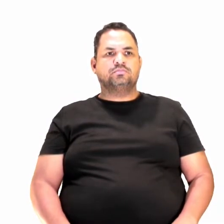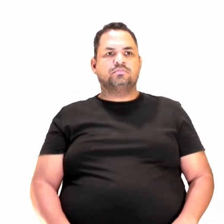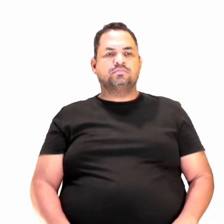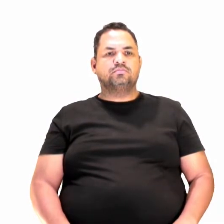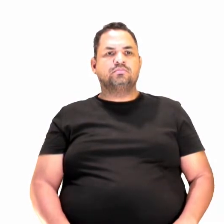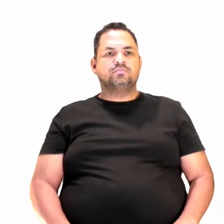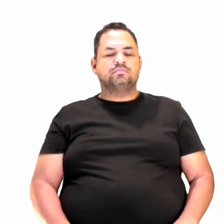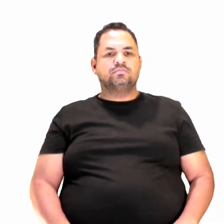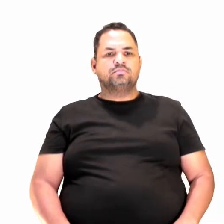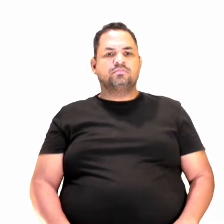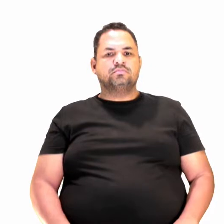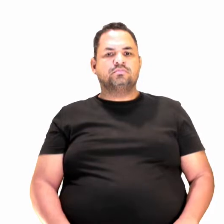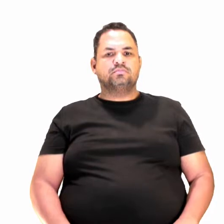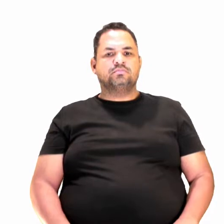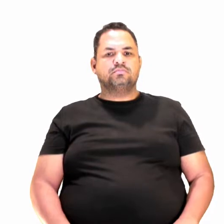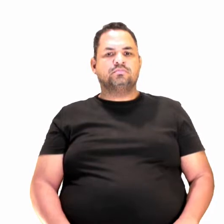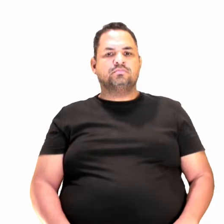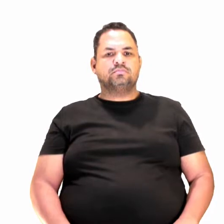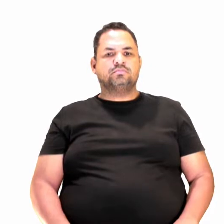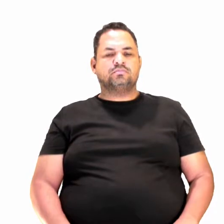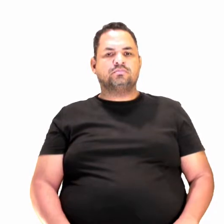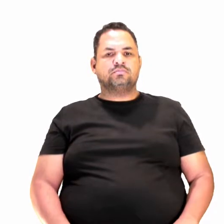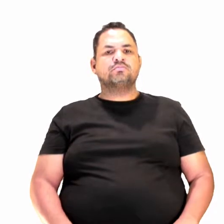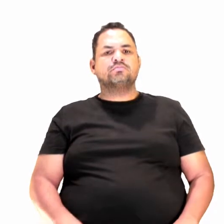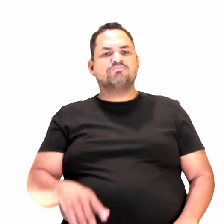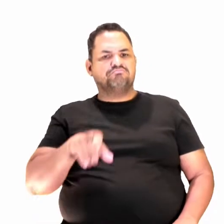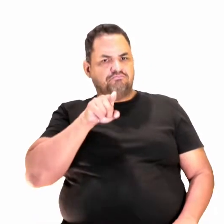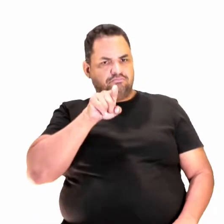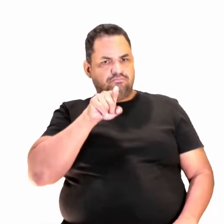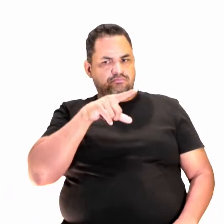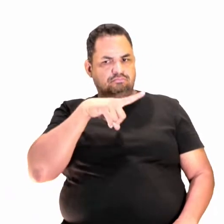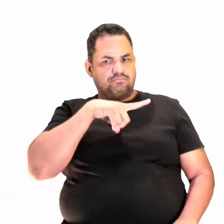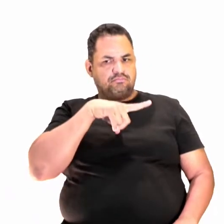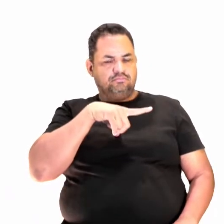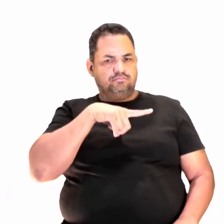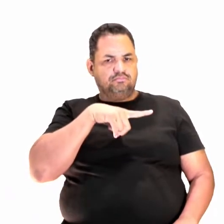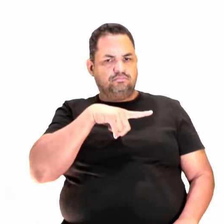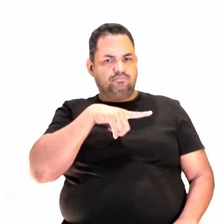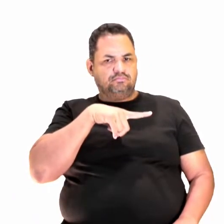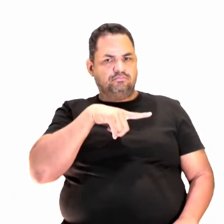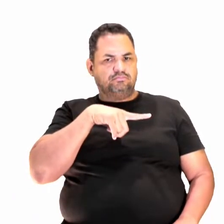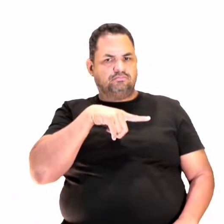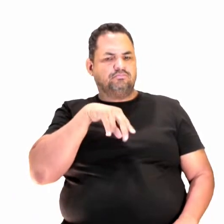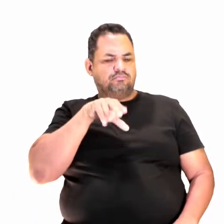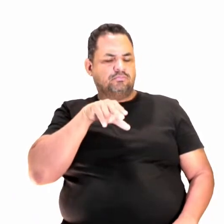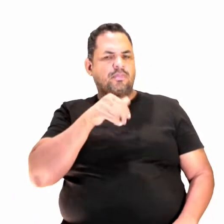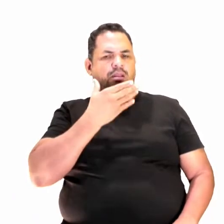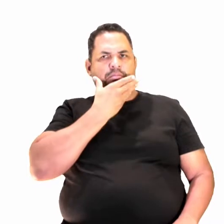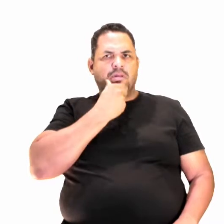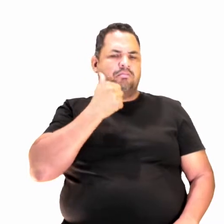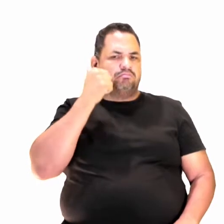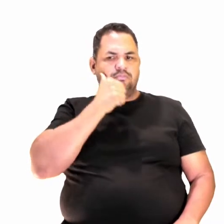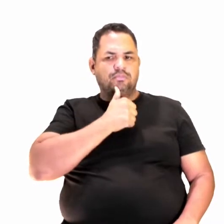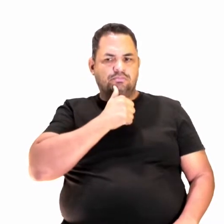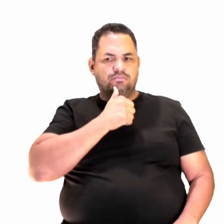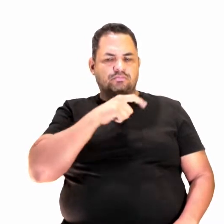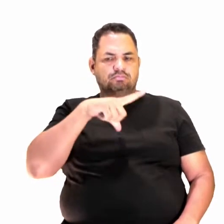como a pessoa é fisicamente, sua personalidade, seus gostos e